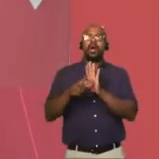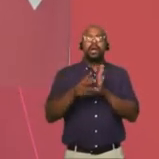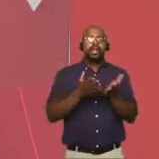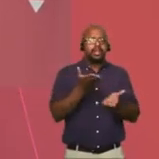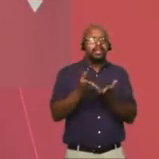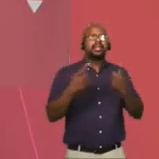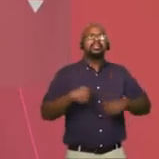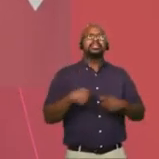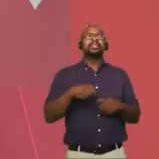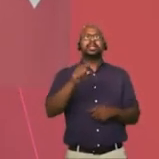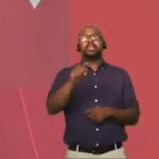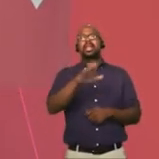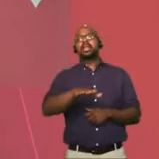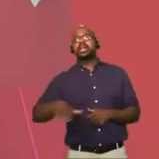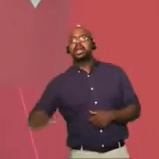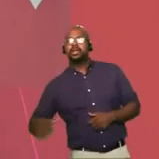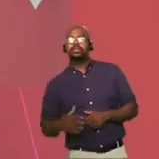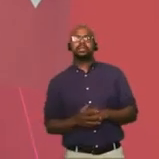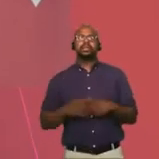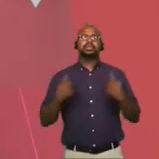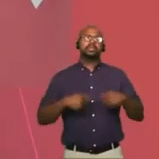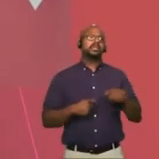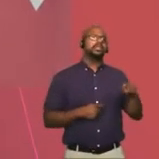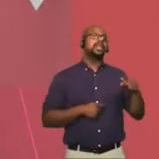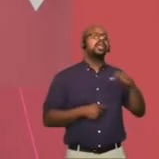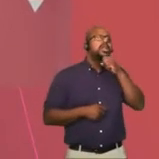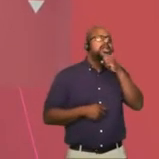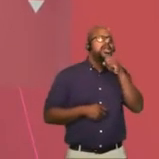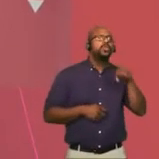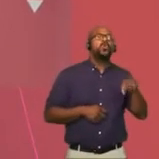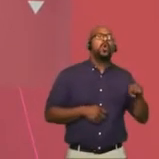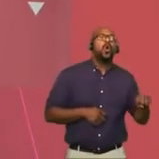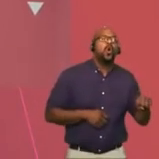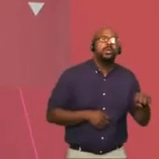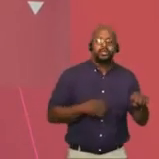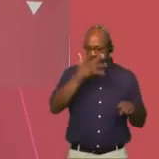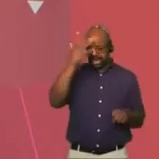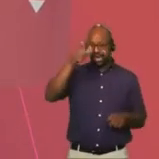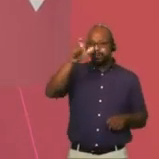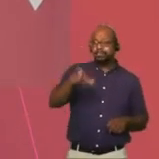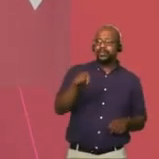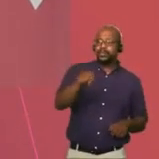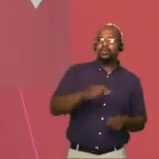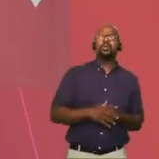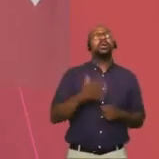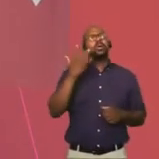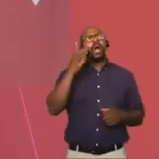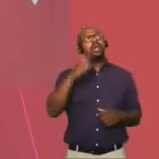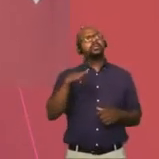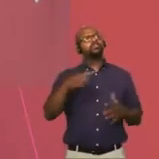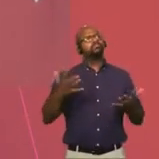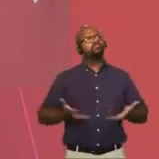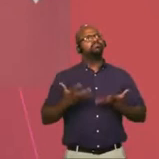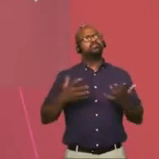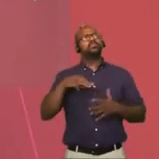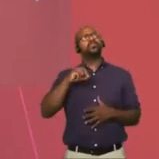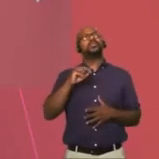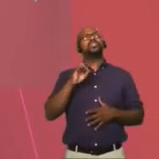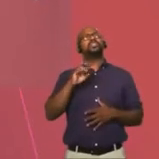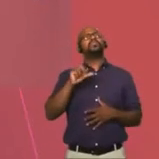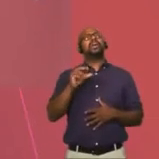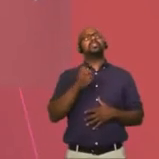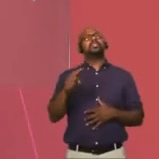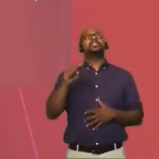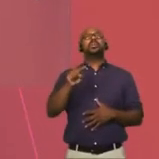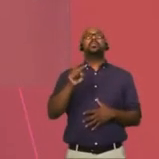você atender a necessidade daquela criança o resultado daquele idoso necessidade daquela pessoa tá Eu acho que a motivação que você